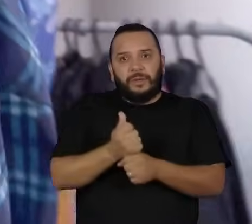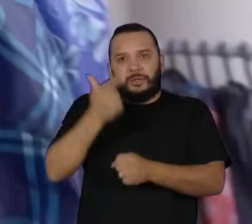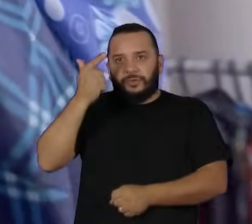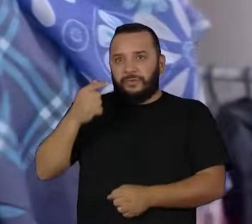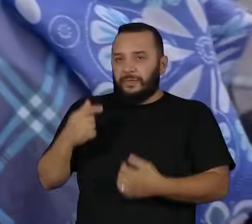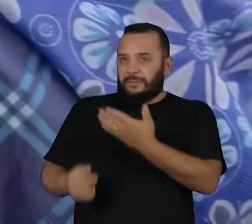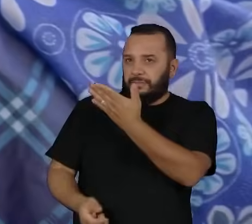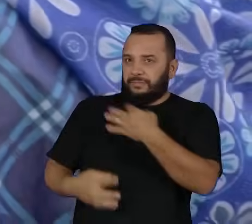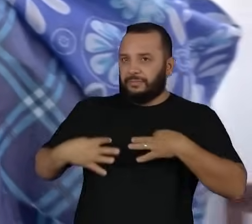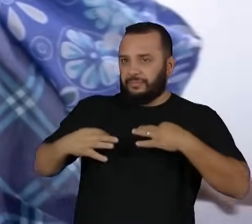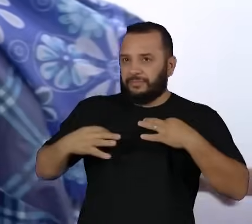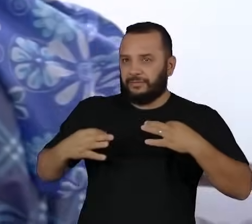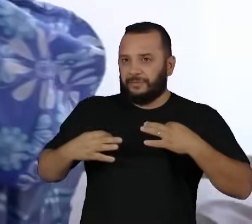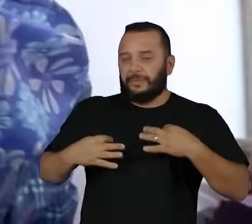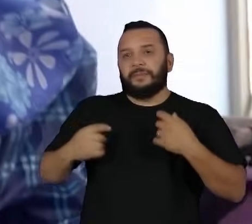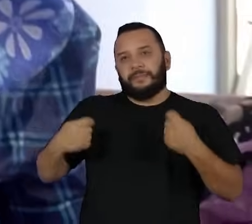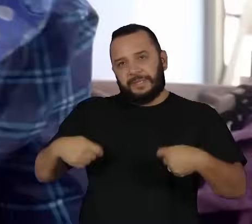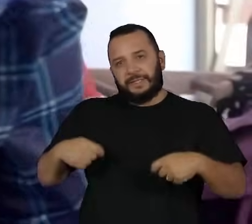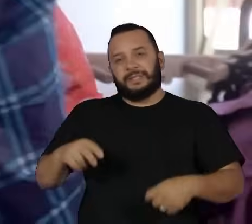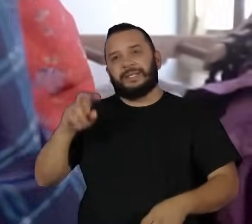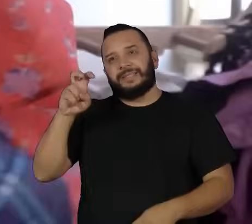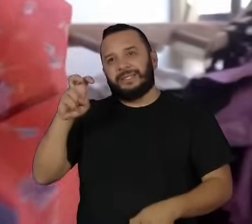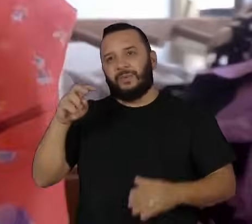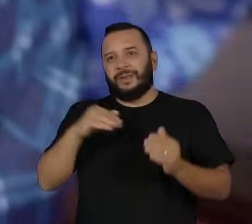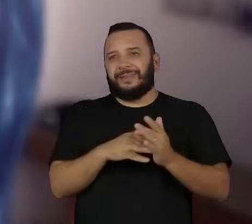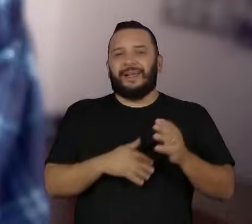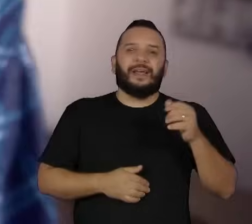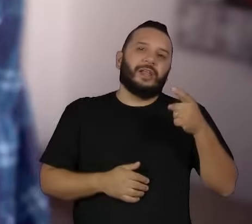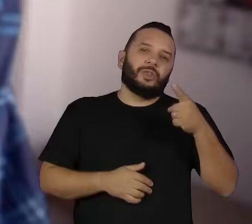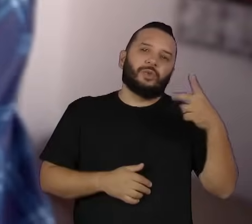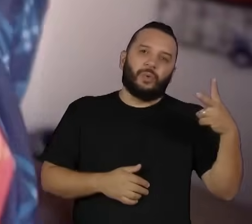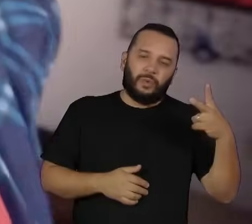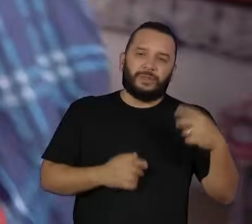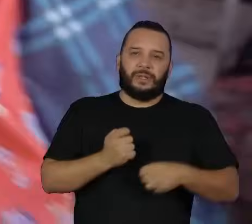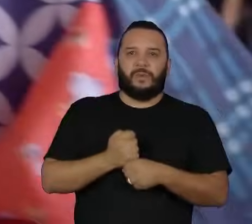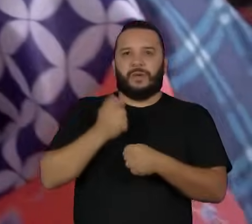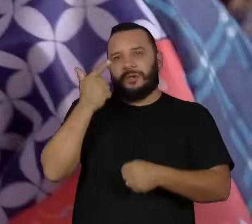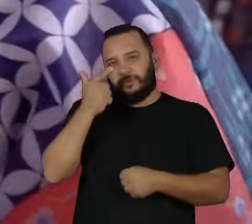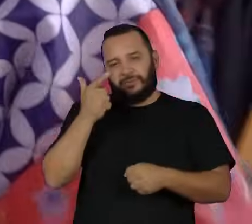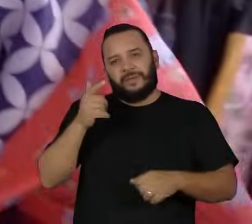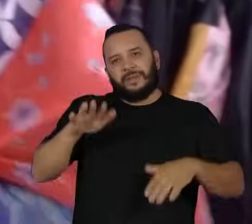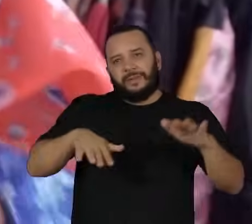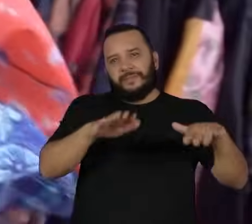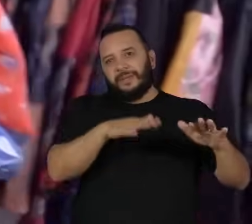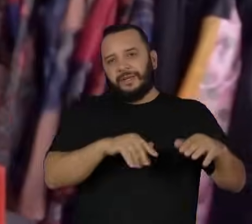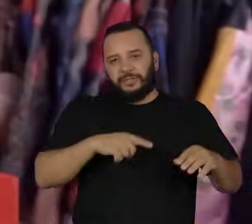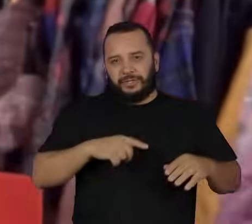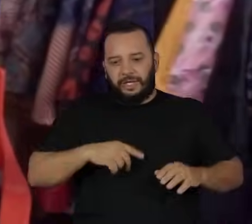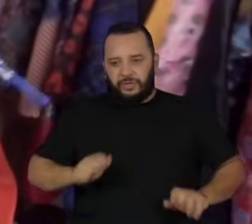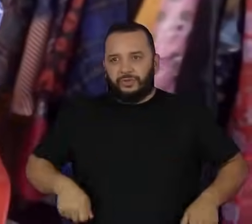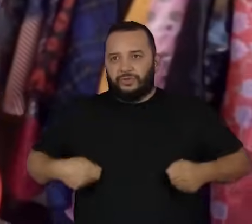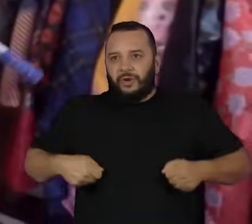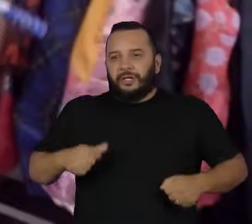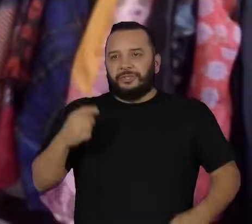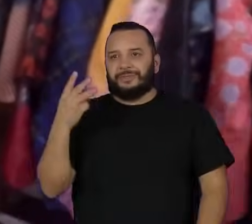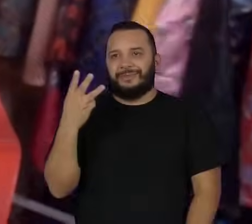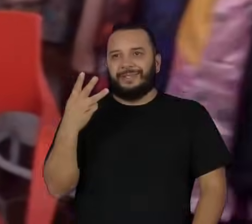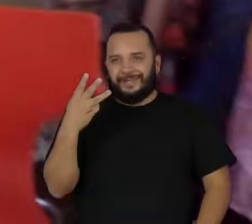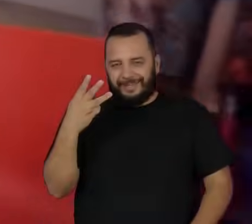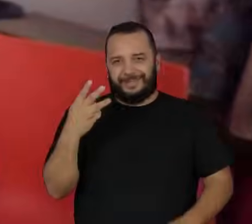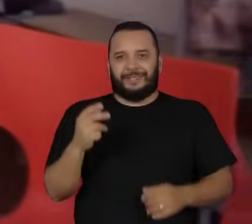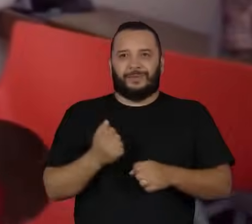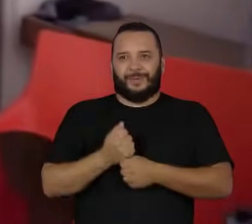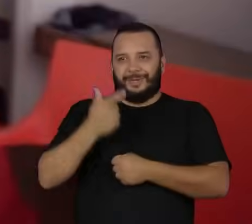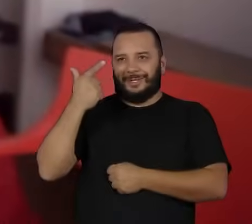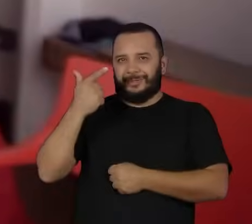como esse, são necessários de 5 a 12 guarda-chuvas, depende do modelo. Nos shorts são necessários 3 guarda-chuvas e